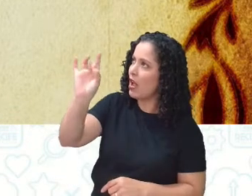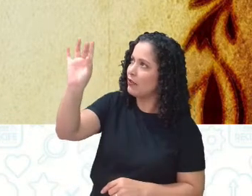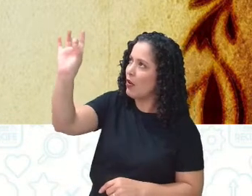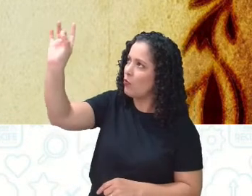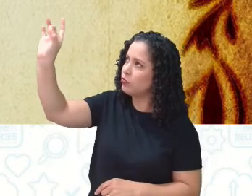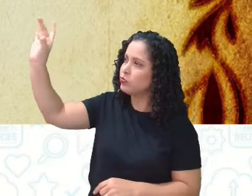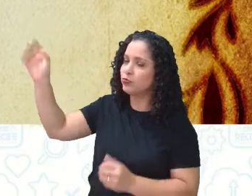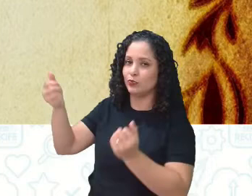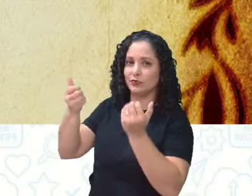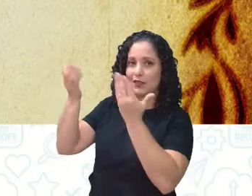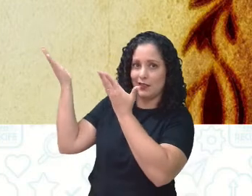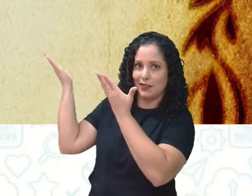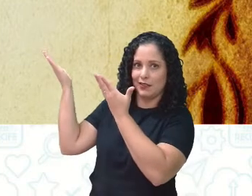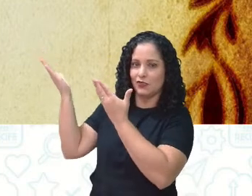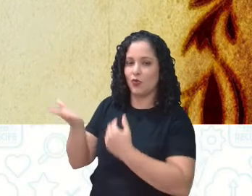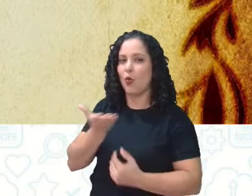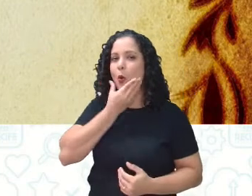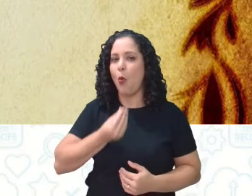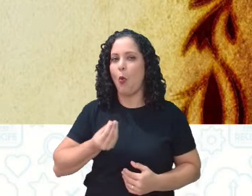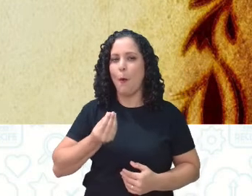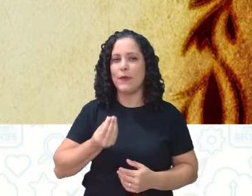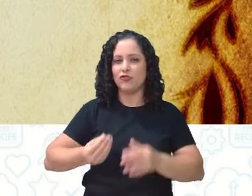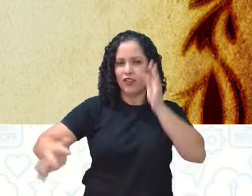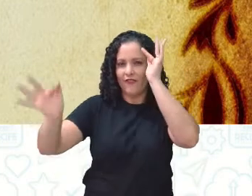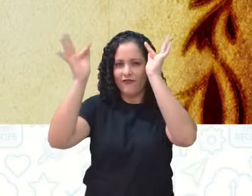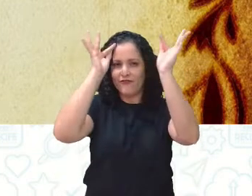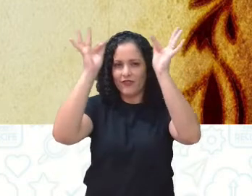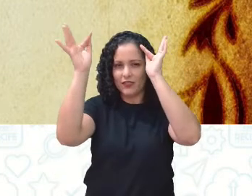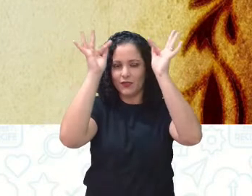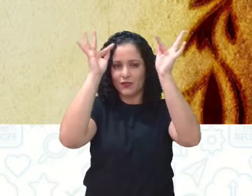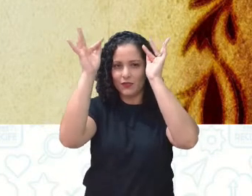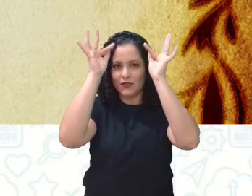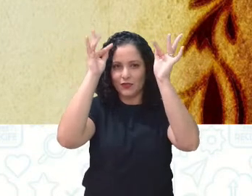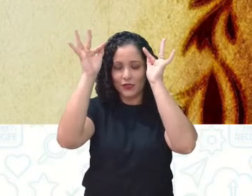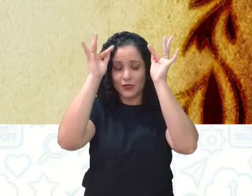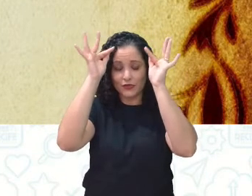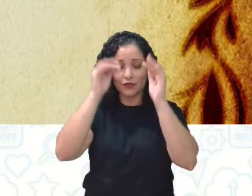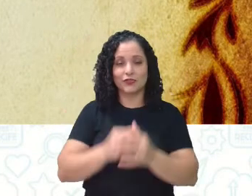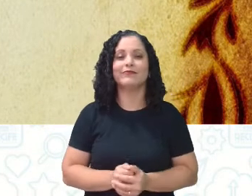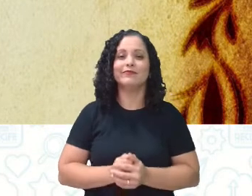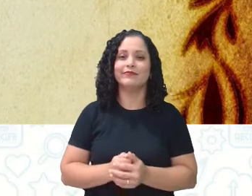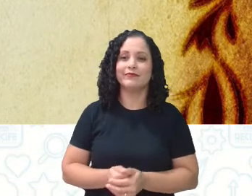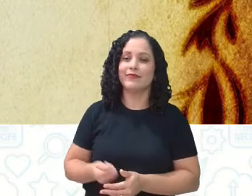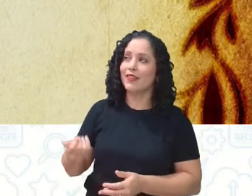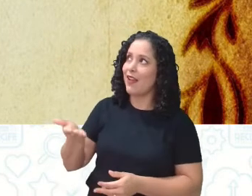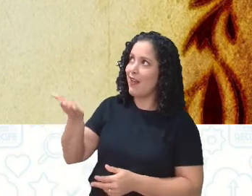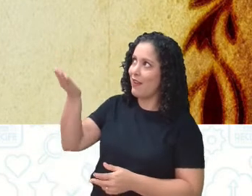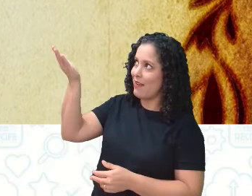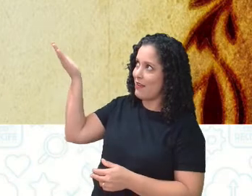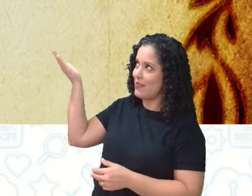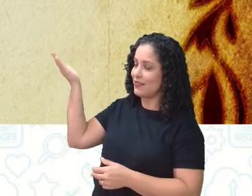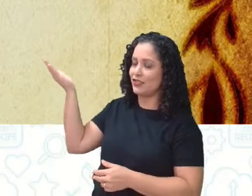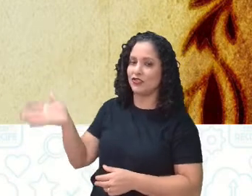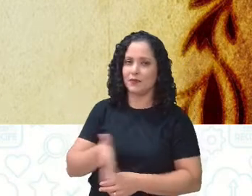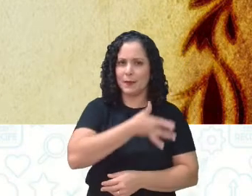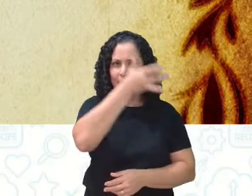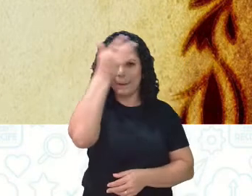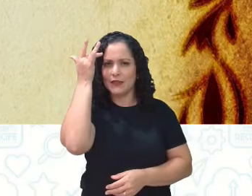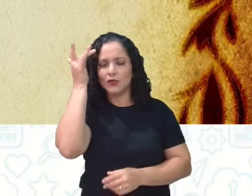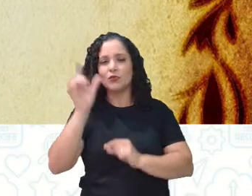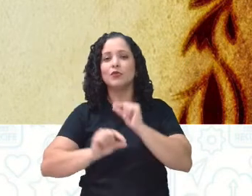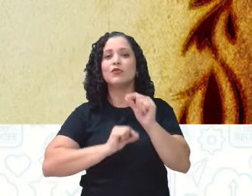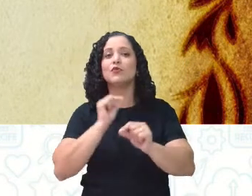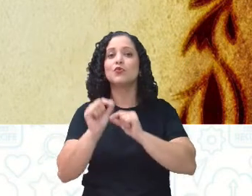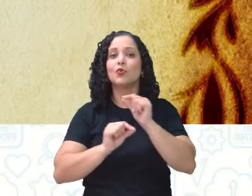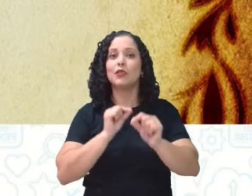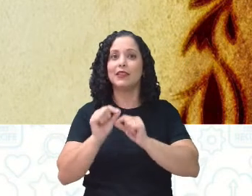né, desses teóricos, filósofos que surgiram nesse momento, era de uma classe que a gente viu no começo da aula, o